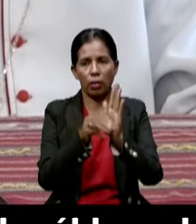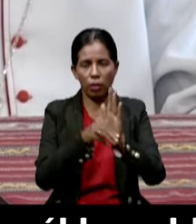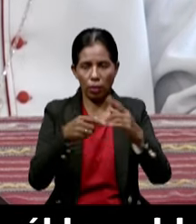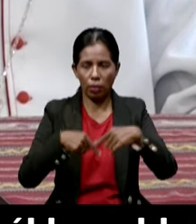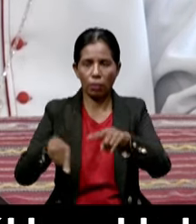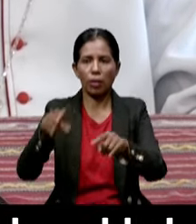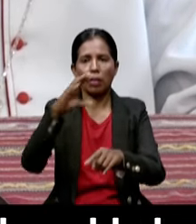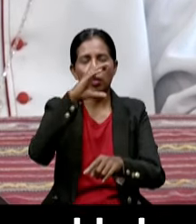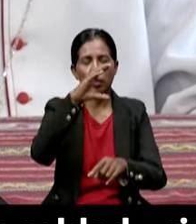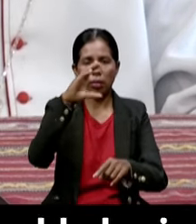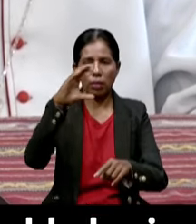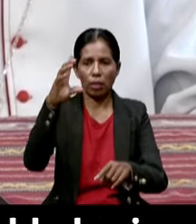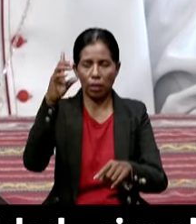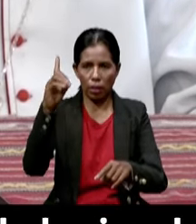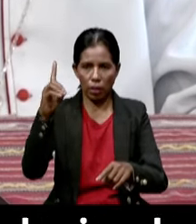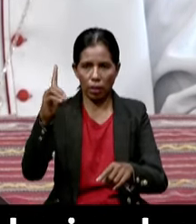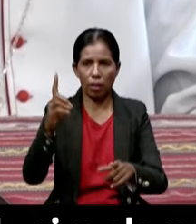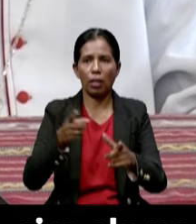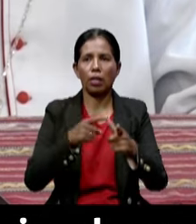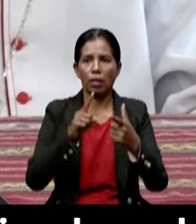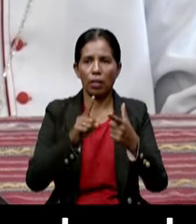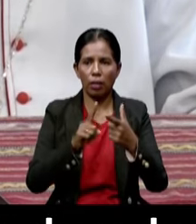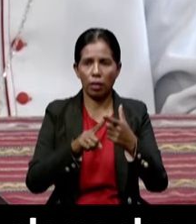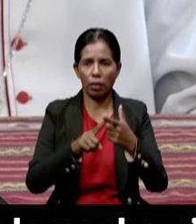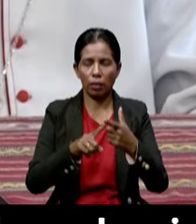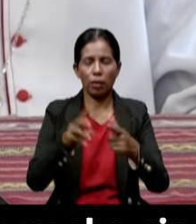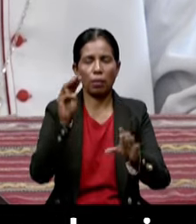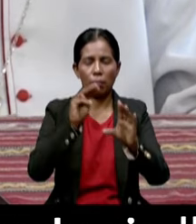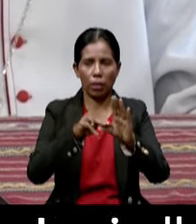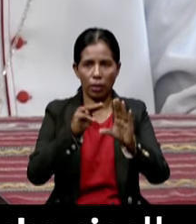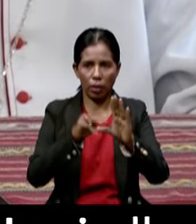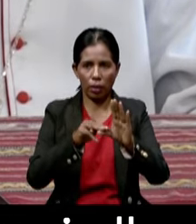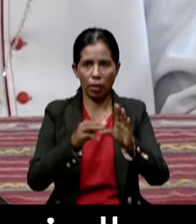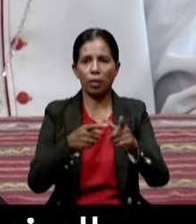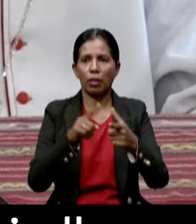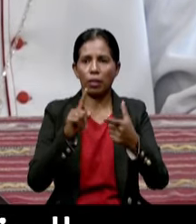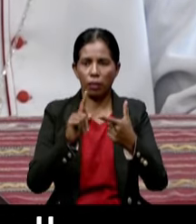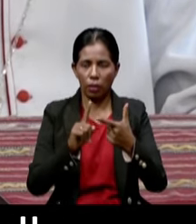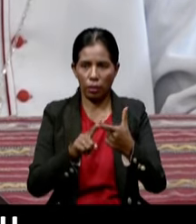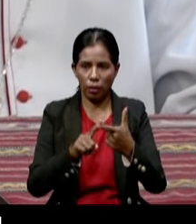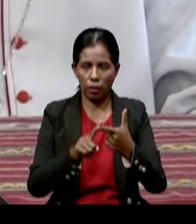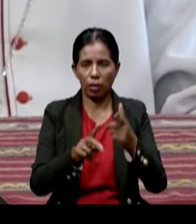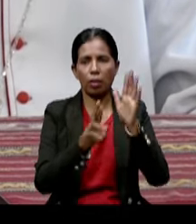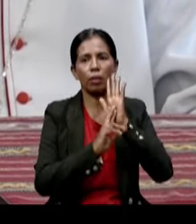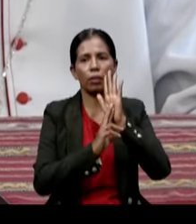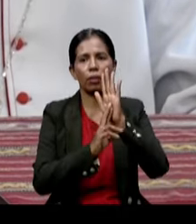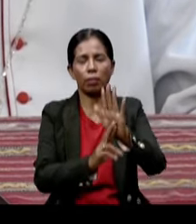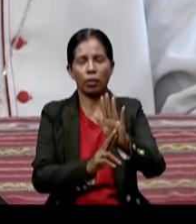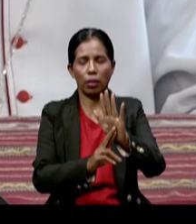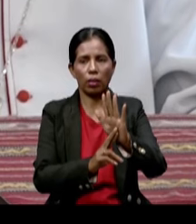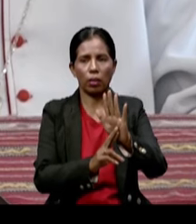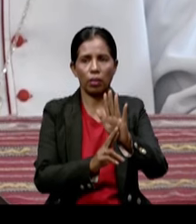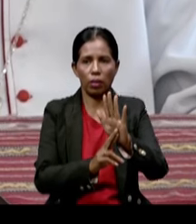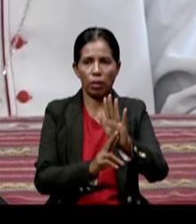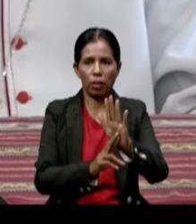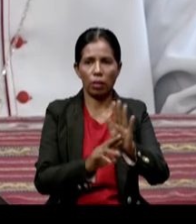CCD, Centro Convenções de Dili, antigo mercado, onde estarão representantes, mais ou